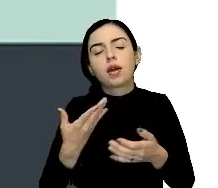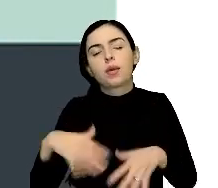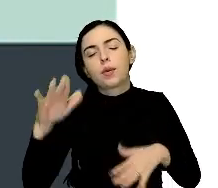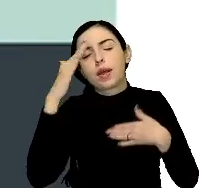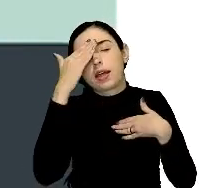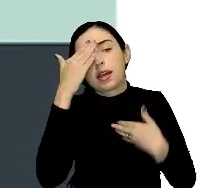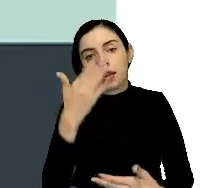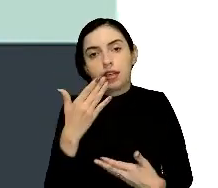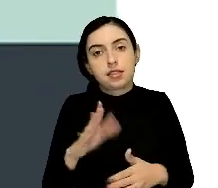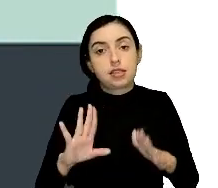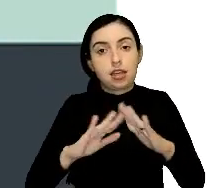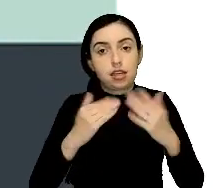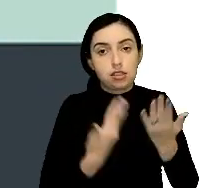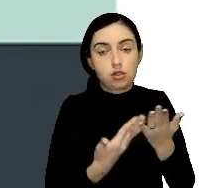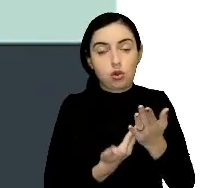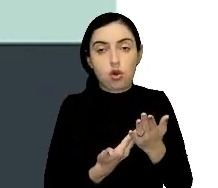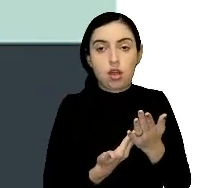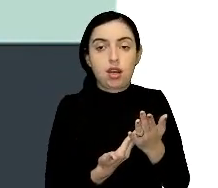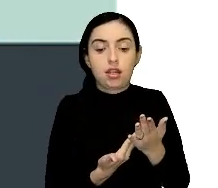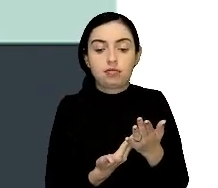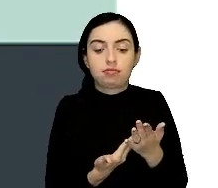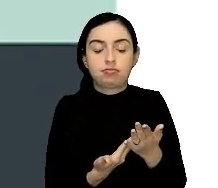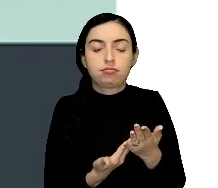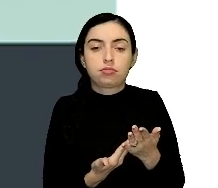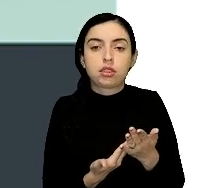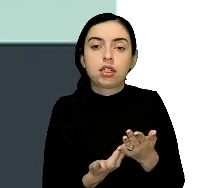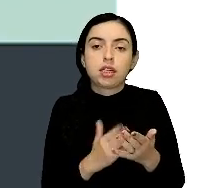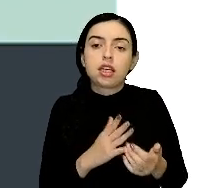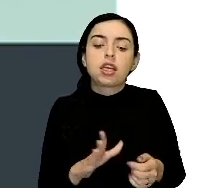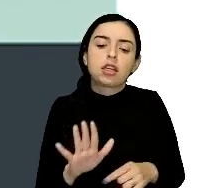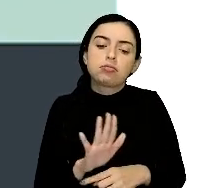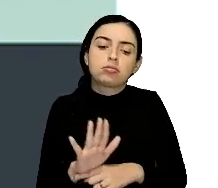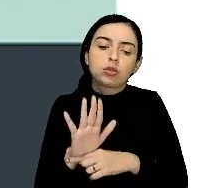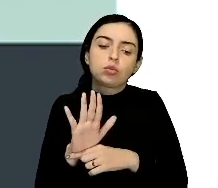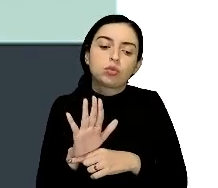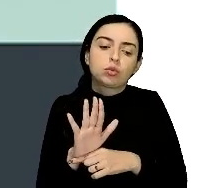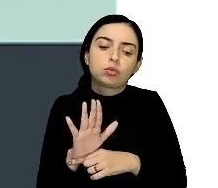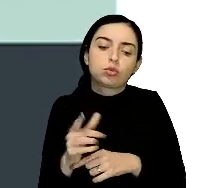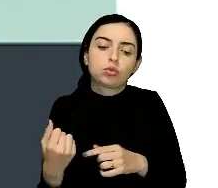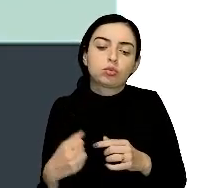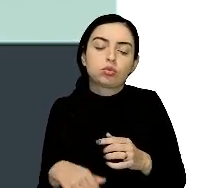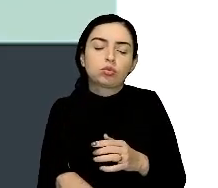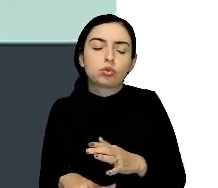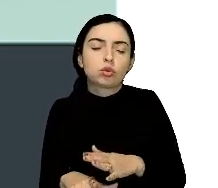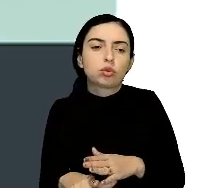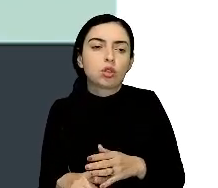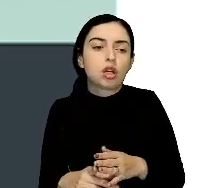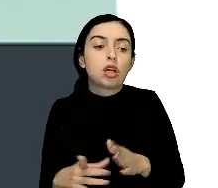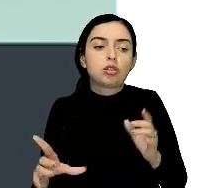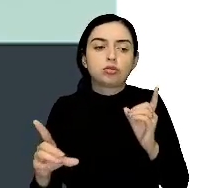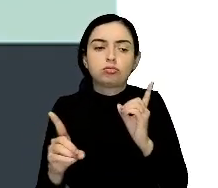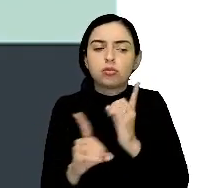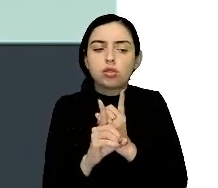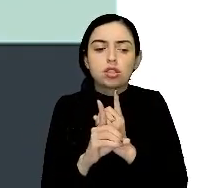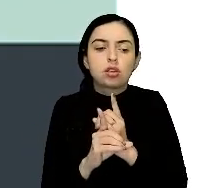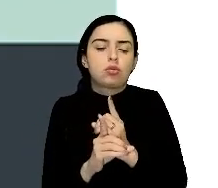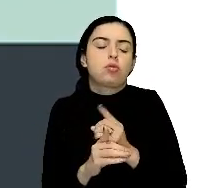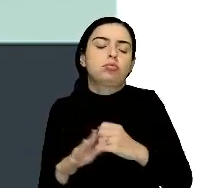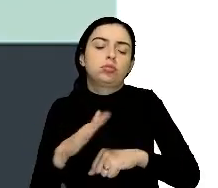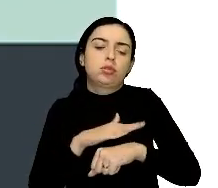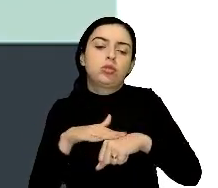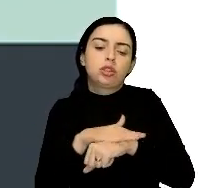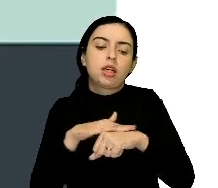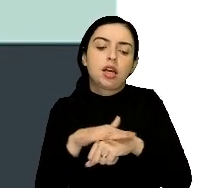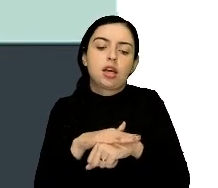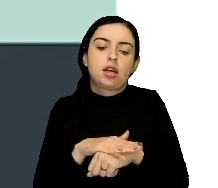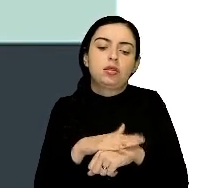a escola que proporcionou o nosso encontro aqui, o nosso diálogo, aos doutores